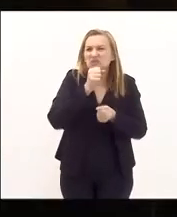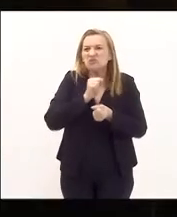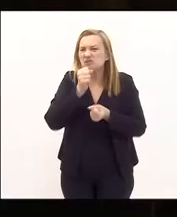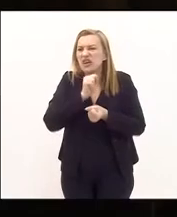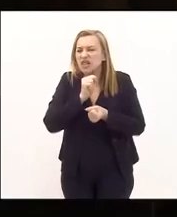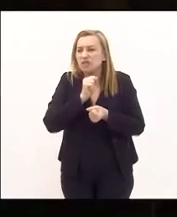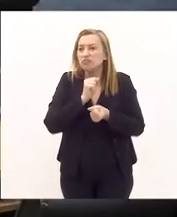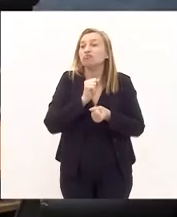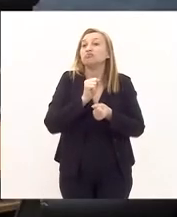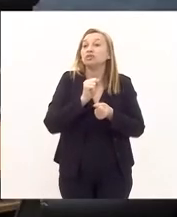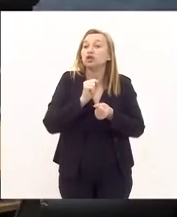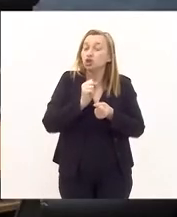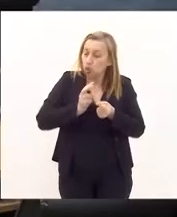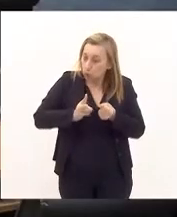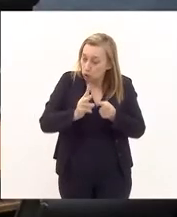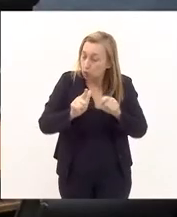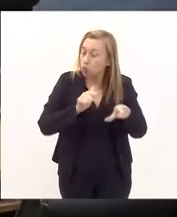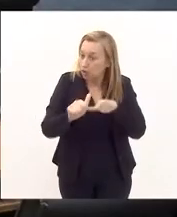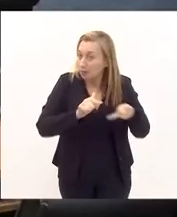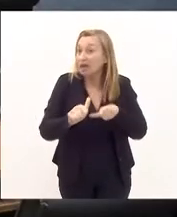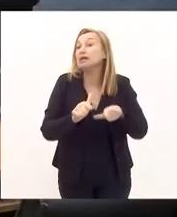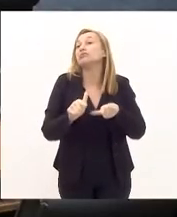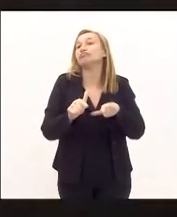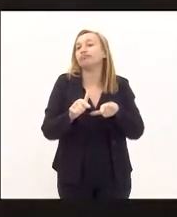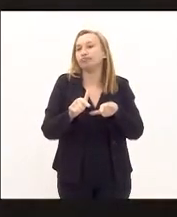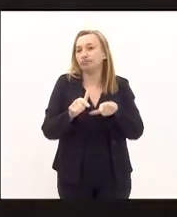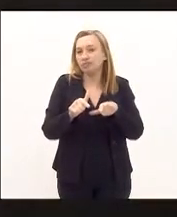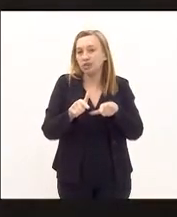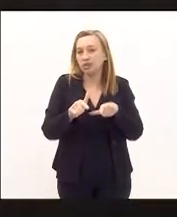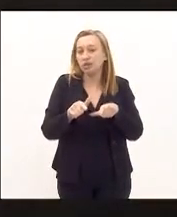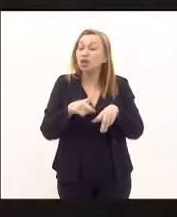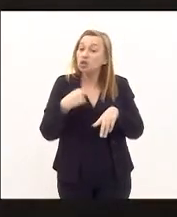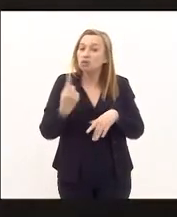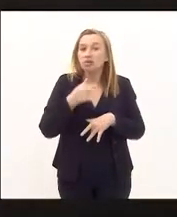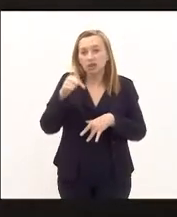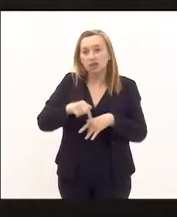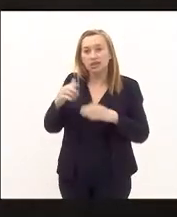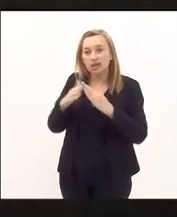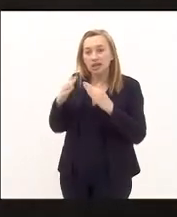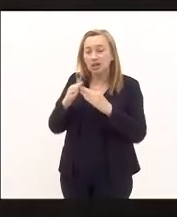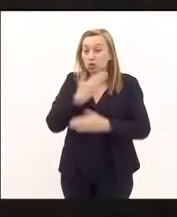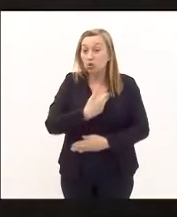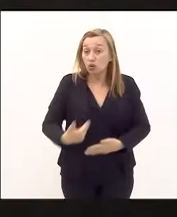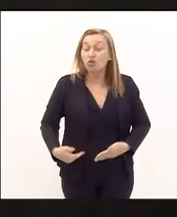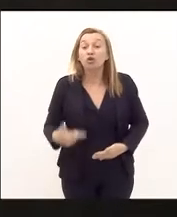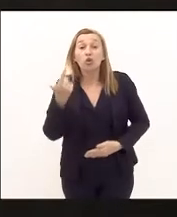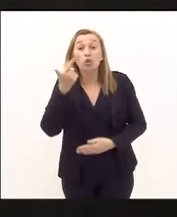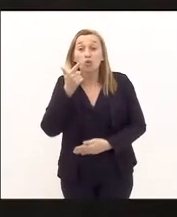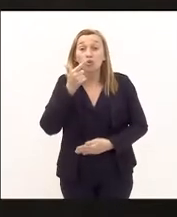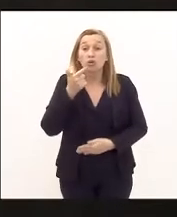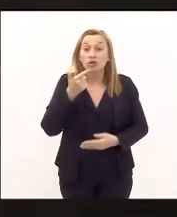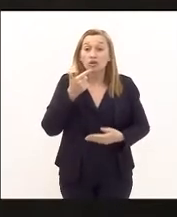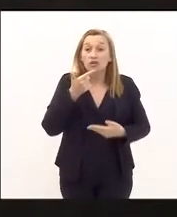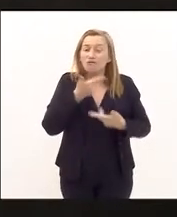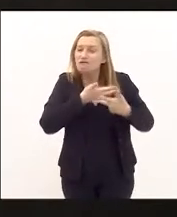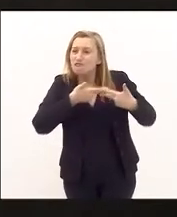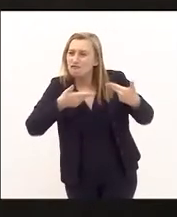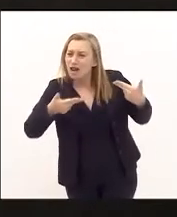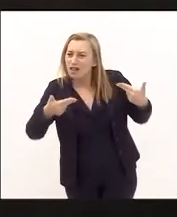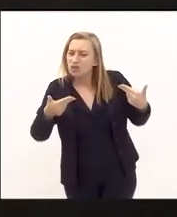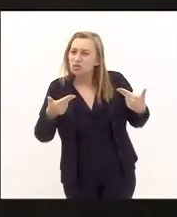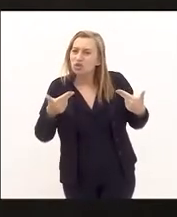condição, imposto altíssimo. E a gente aqui nessa casa e o governo concede tantas